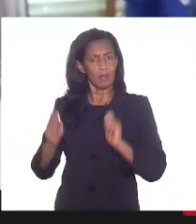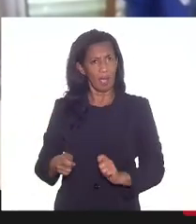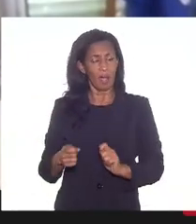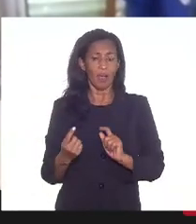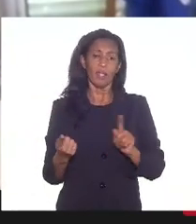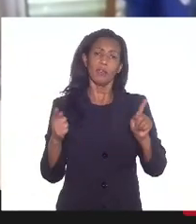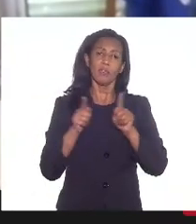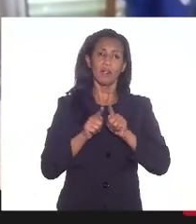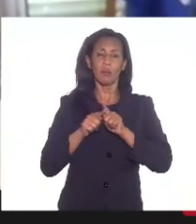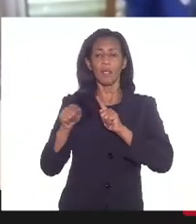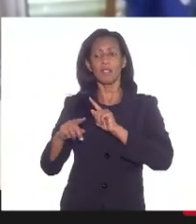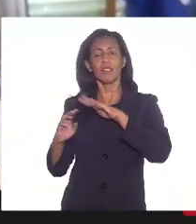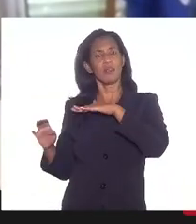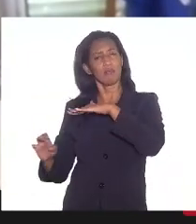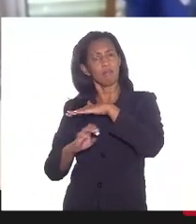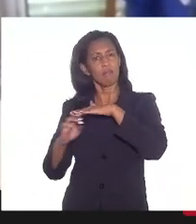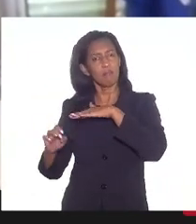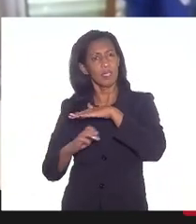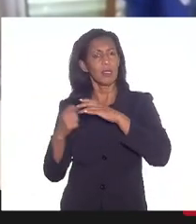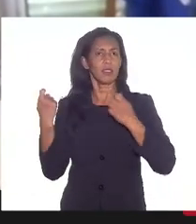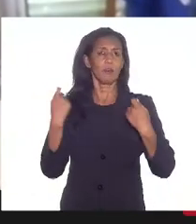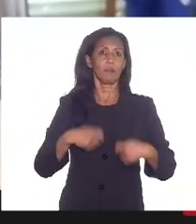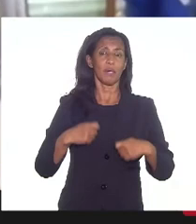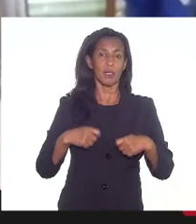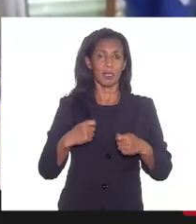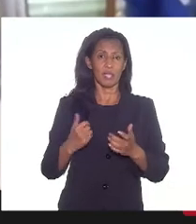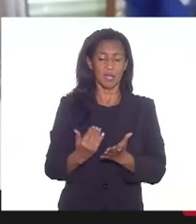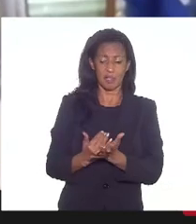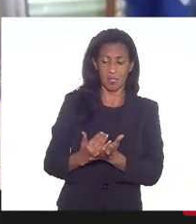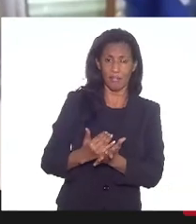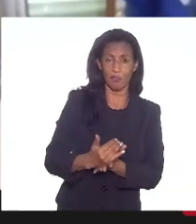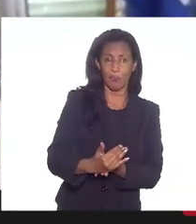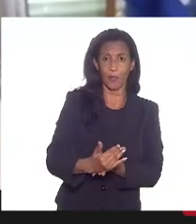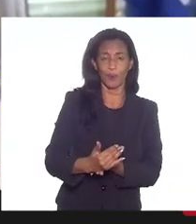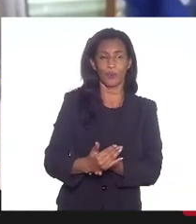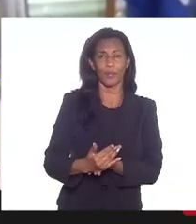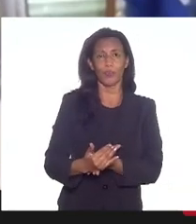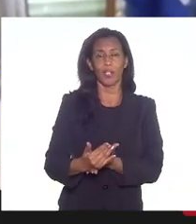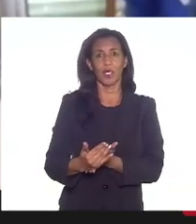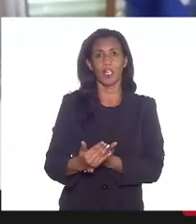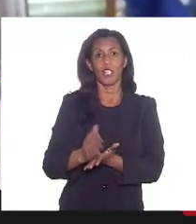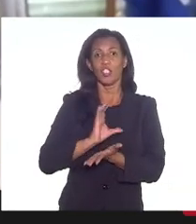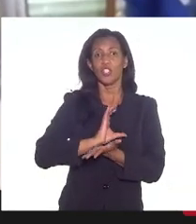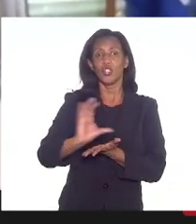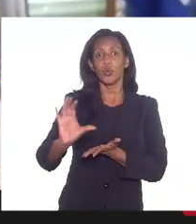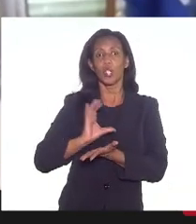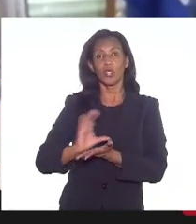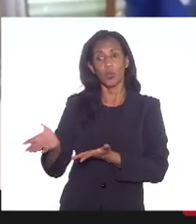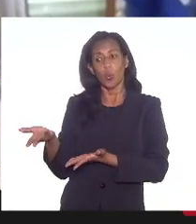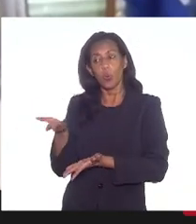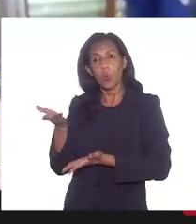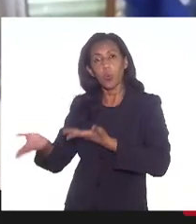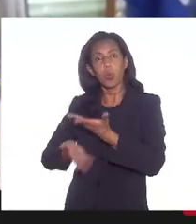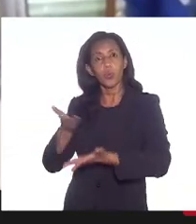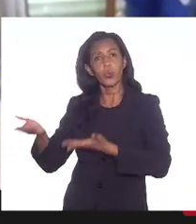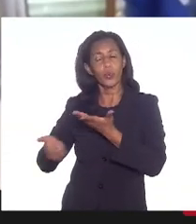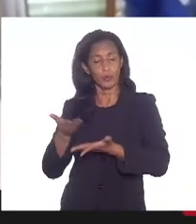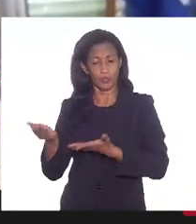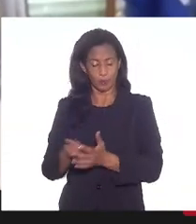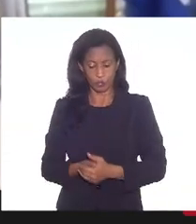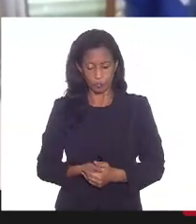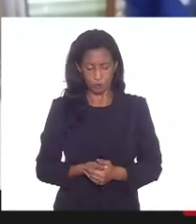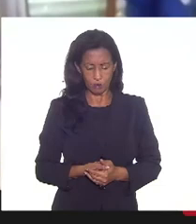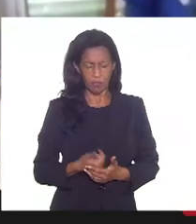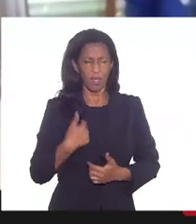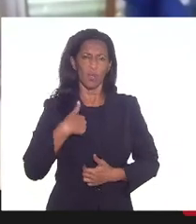concessionárias, elas têm que ser feitas a partir de contrapartida de grandes investimentos. Por exemplo, é um absurdo, que até hoje, já falei isso para a